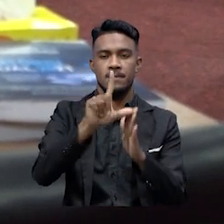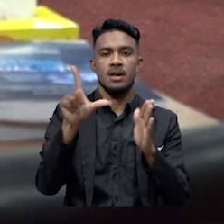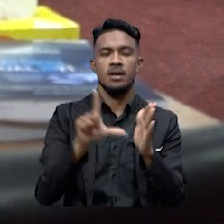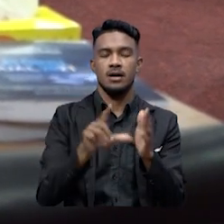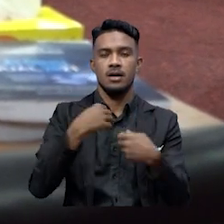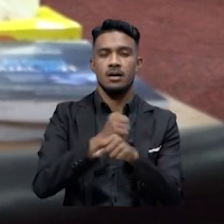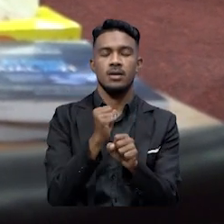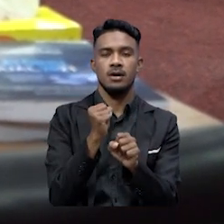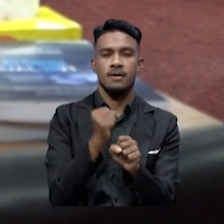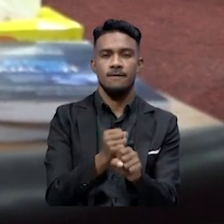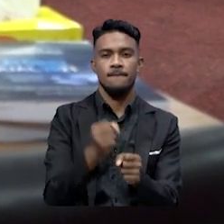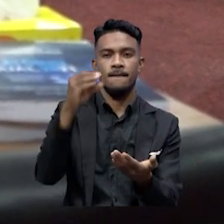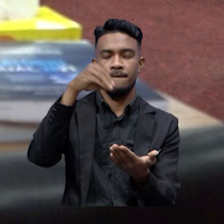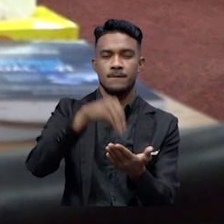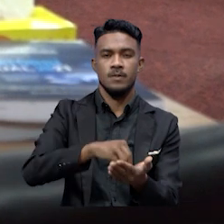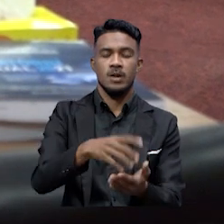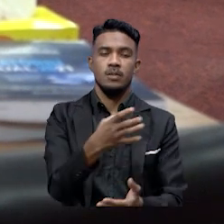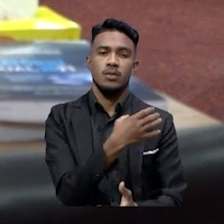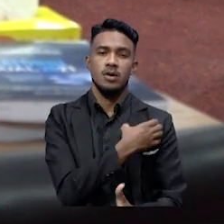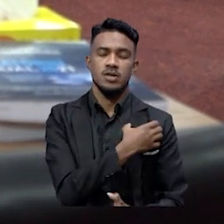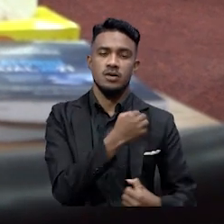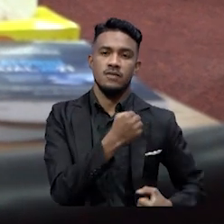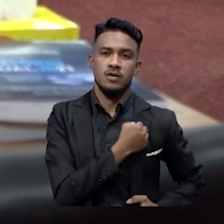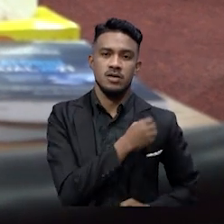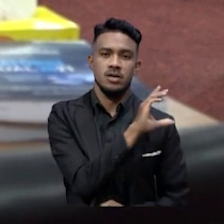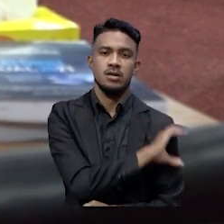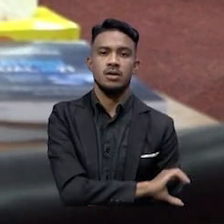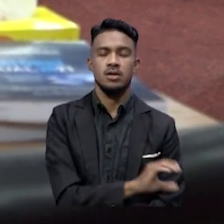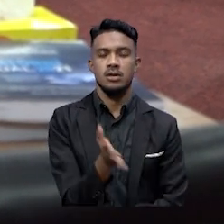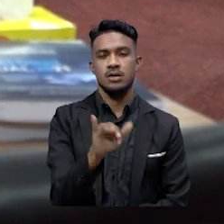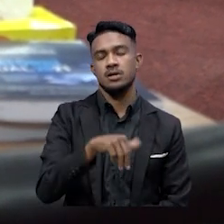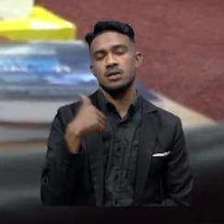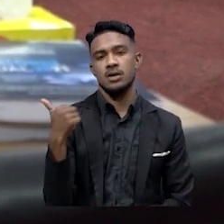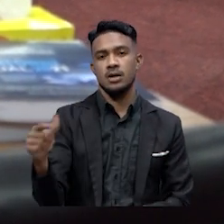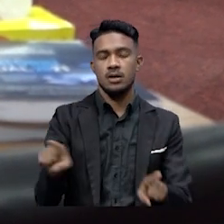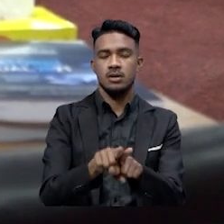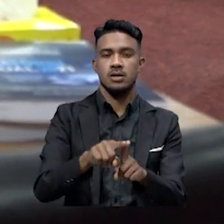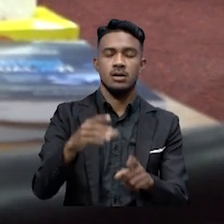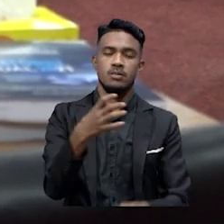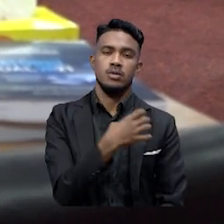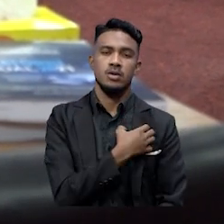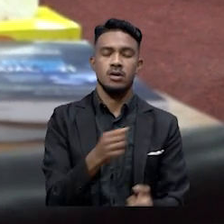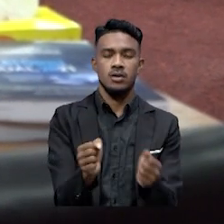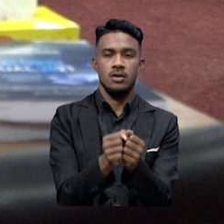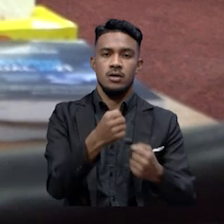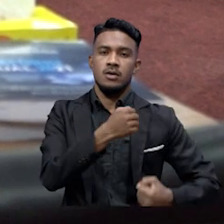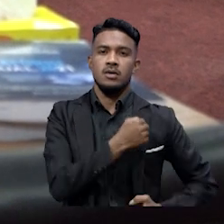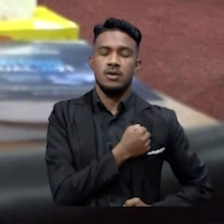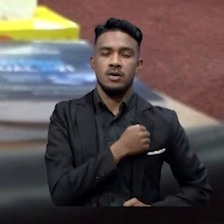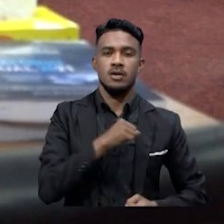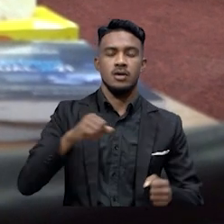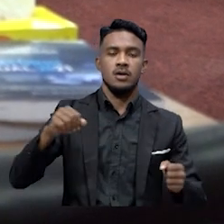maxehatur polícia no força segurança selectan PNTL ho força ni fon sabe